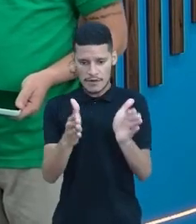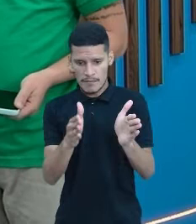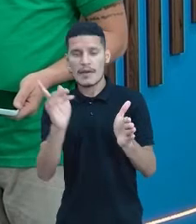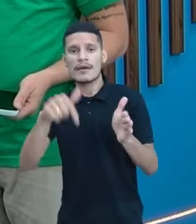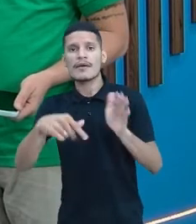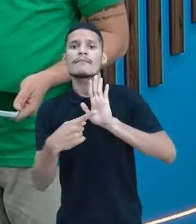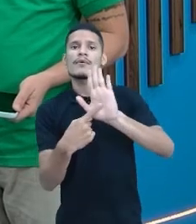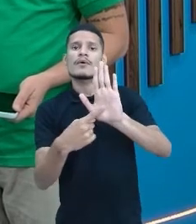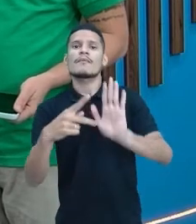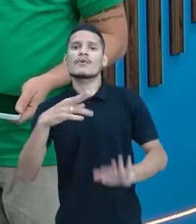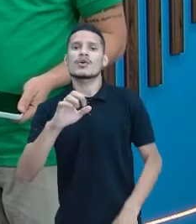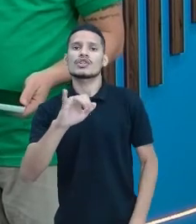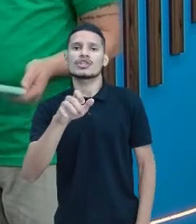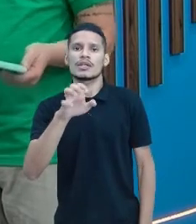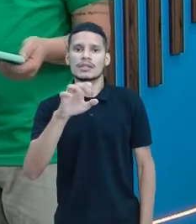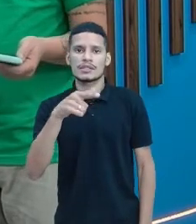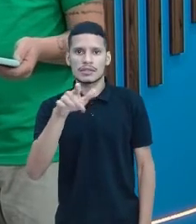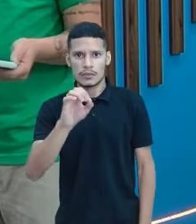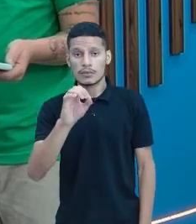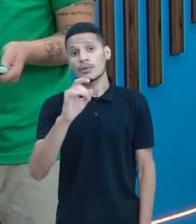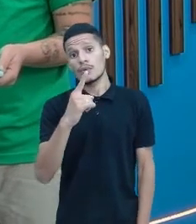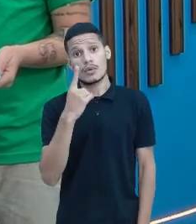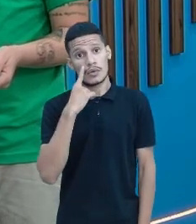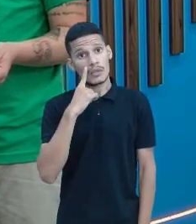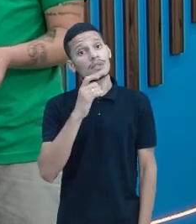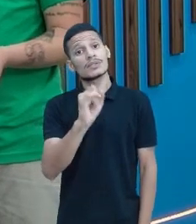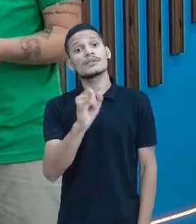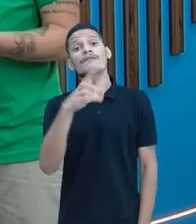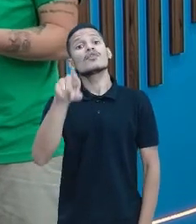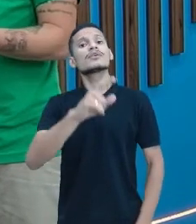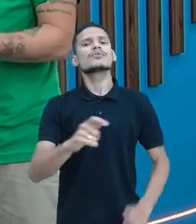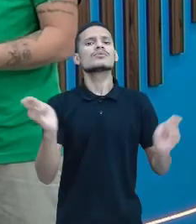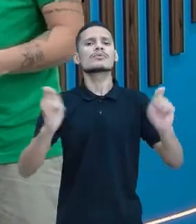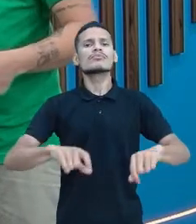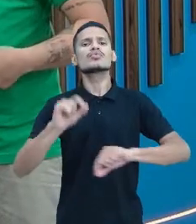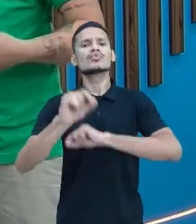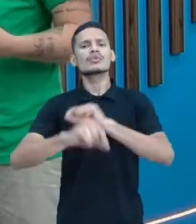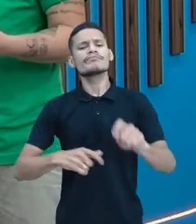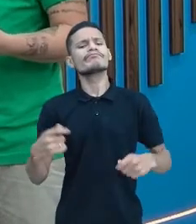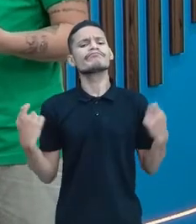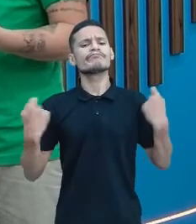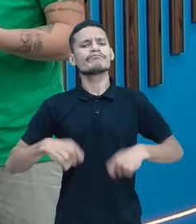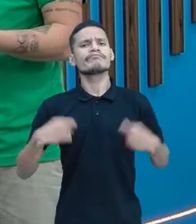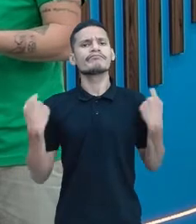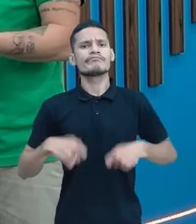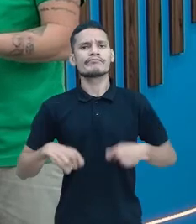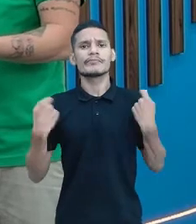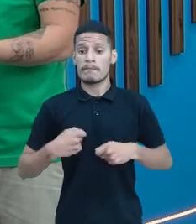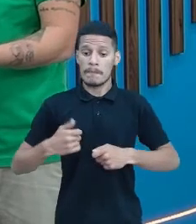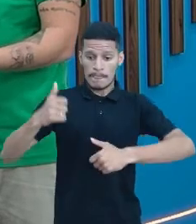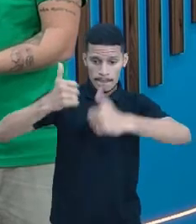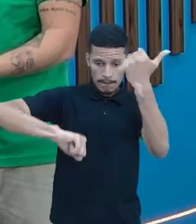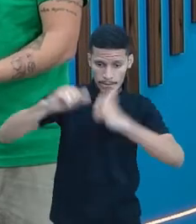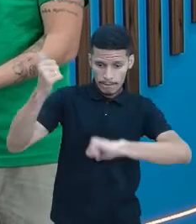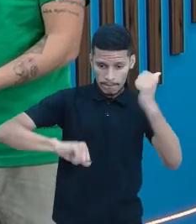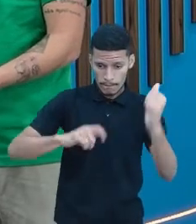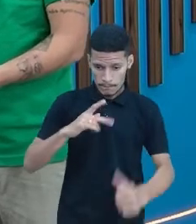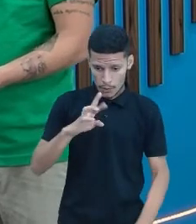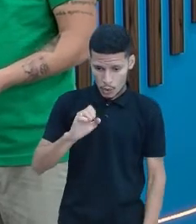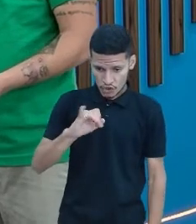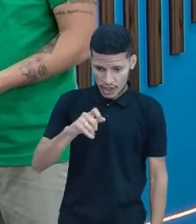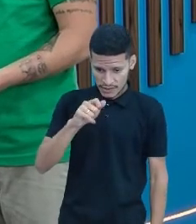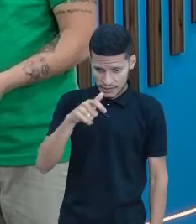de projeção, tá certo? Então, toda vez que você passar a necessidade de verificar o que é uma